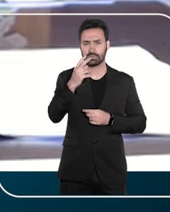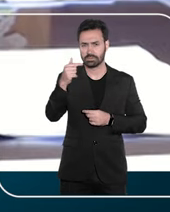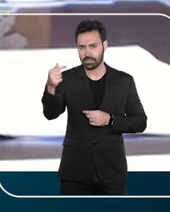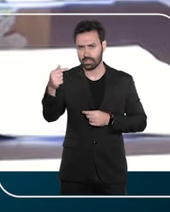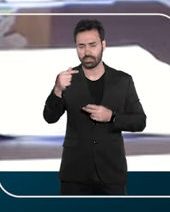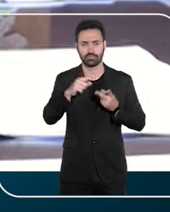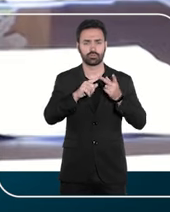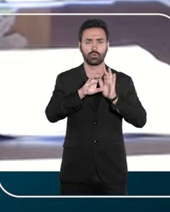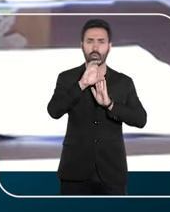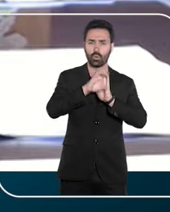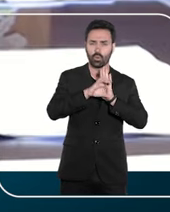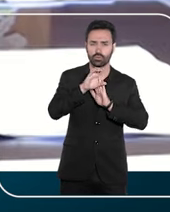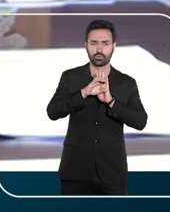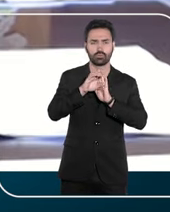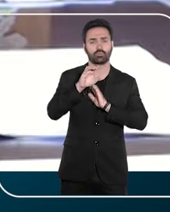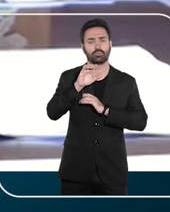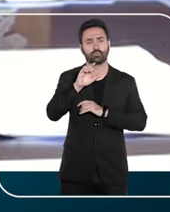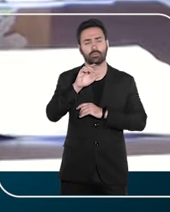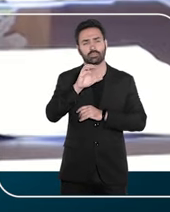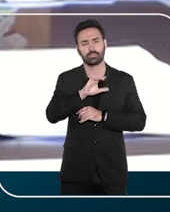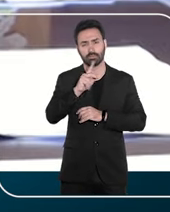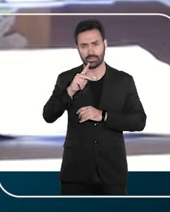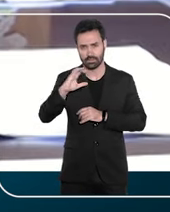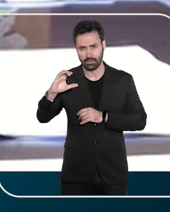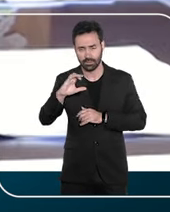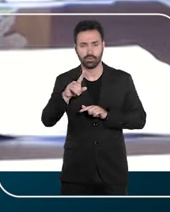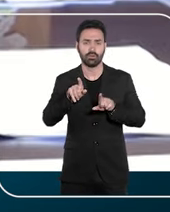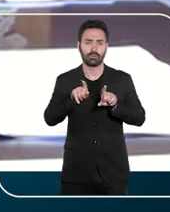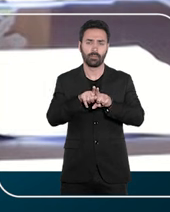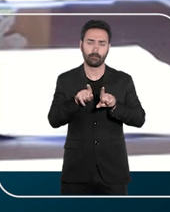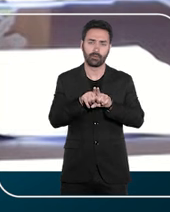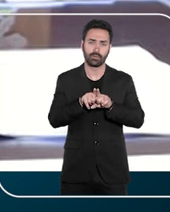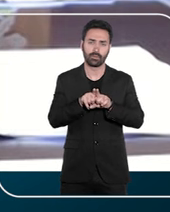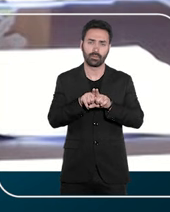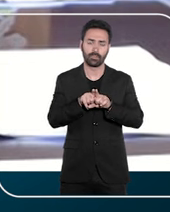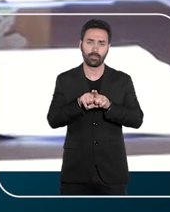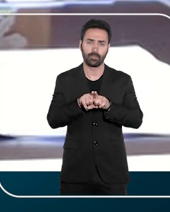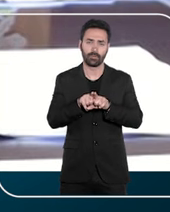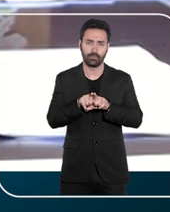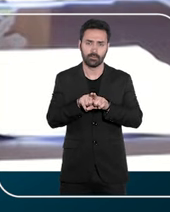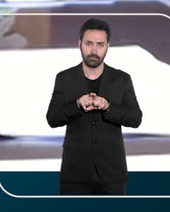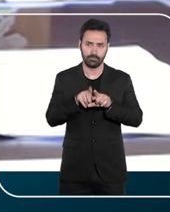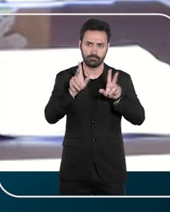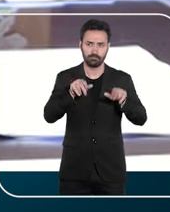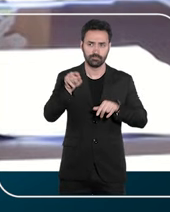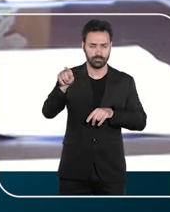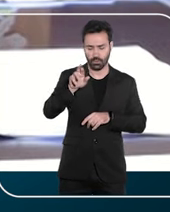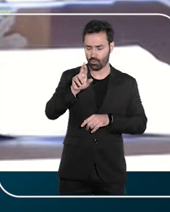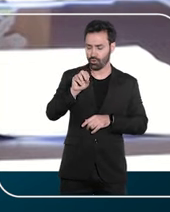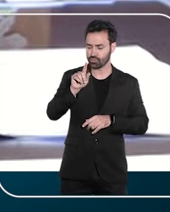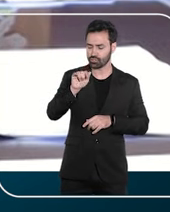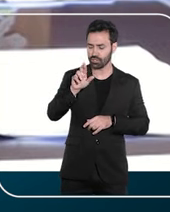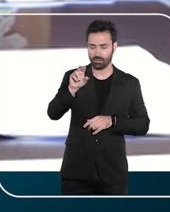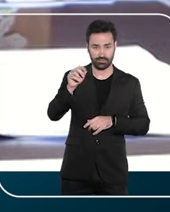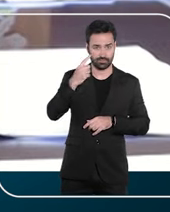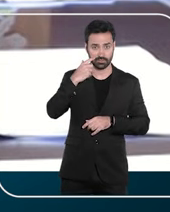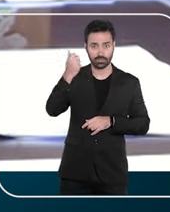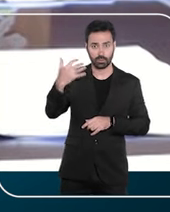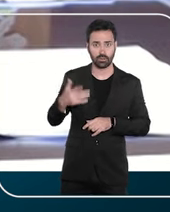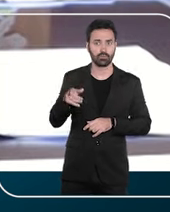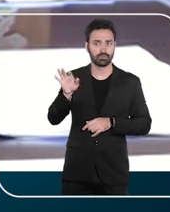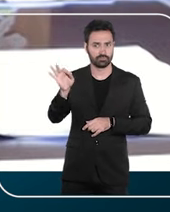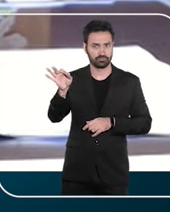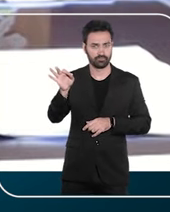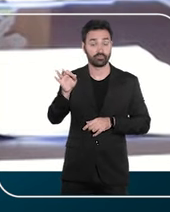com o incidente que mencionou o ministro Rogério Schietti Machado Cruz. Agora, tem um detalhe